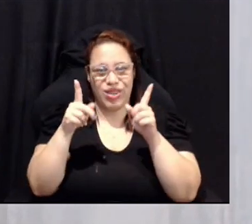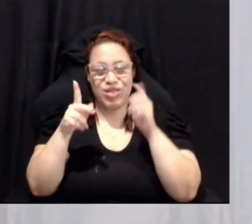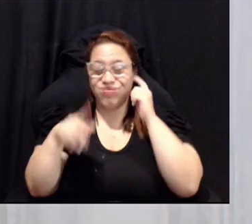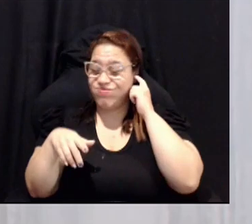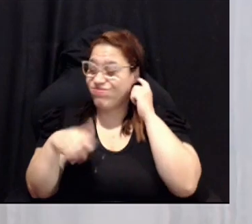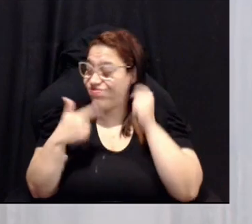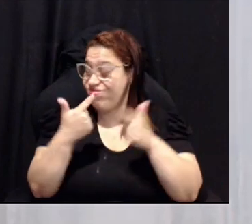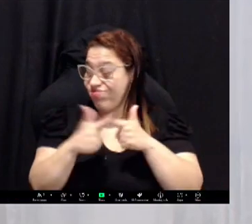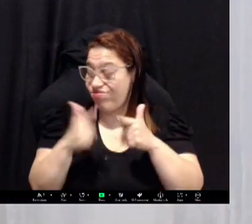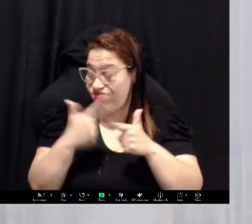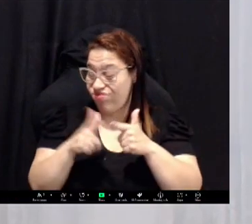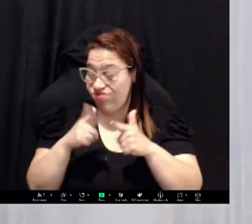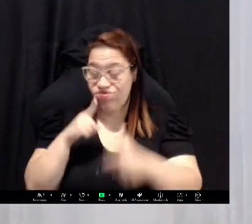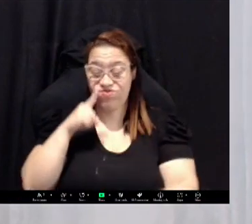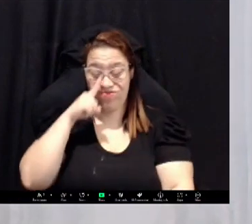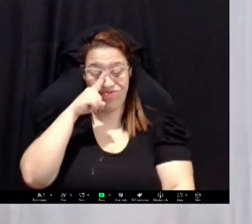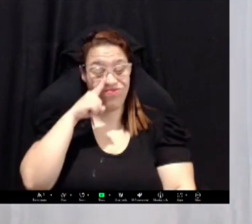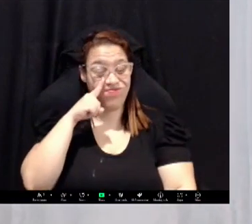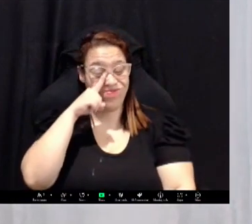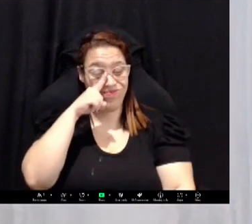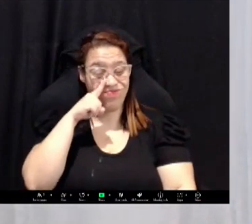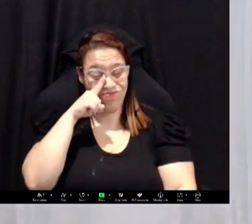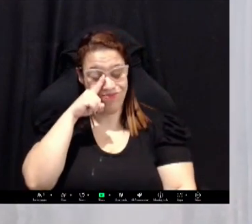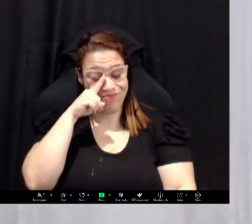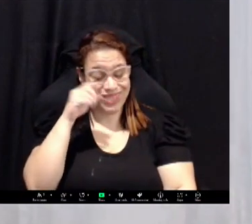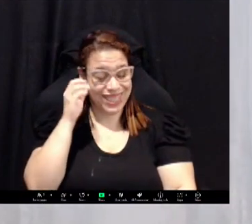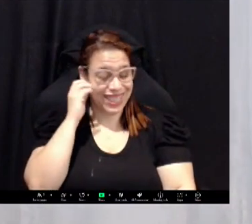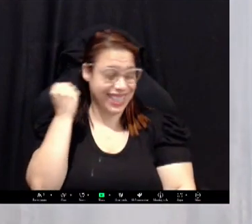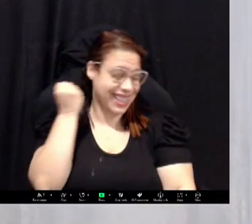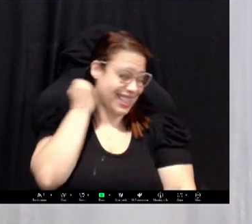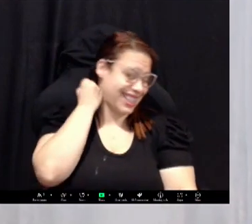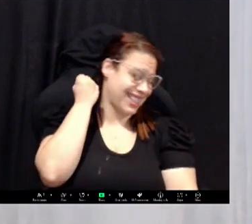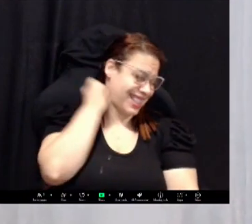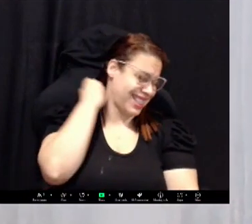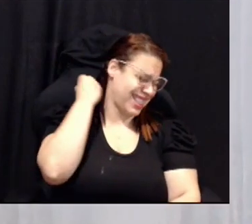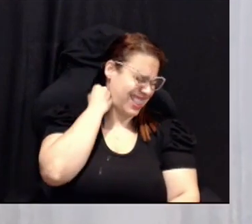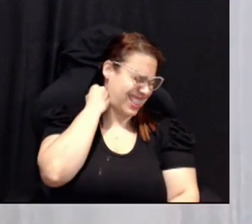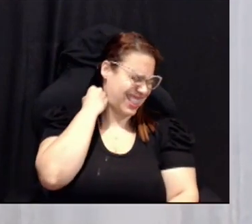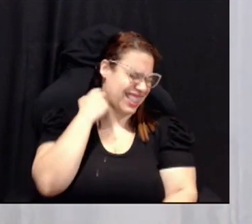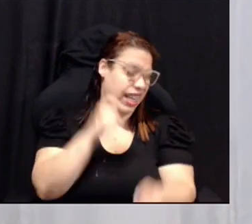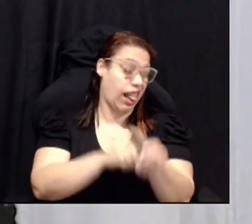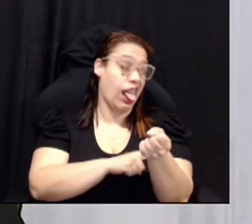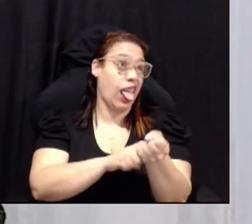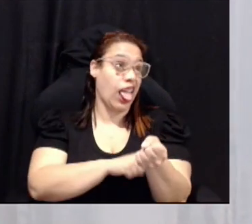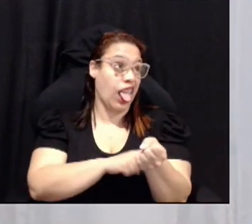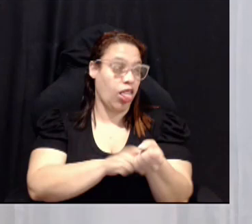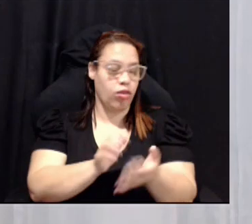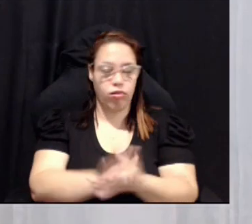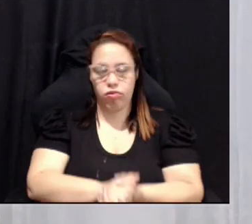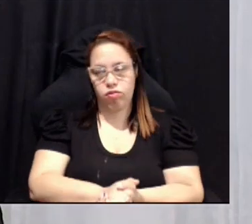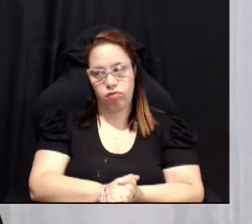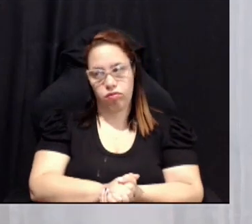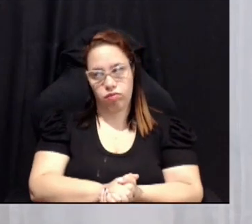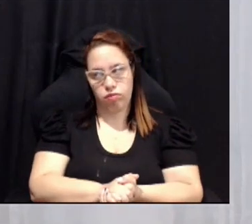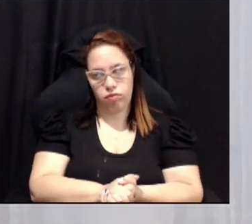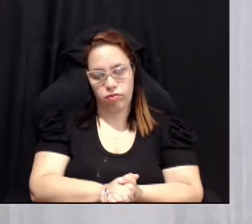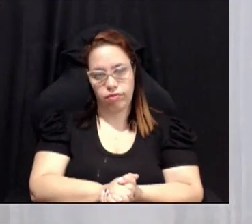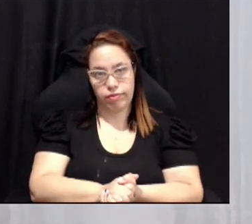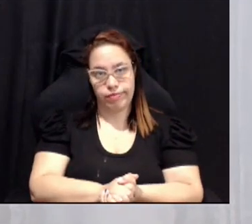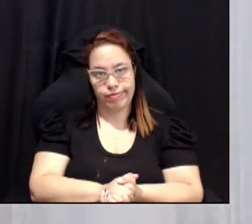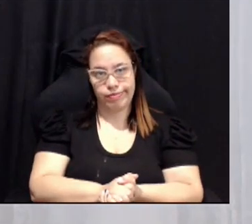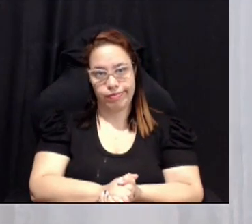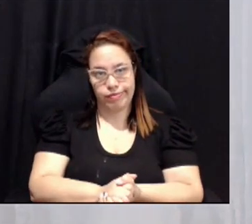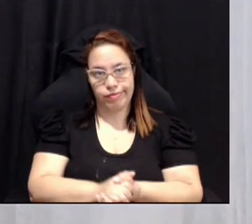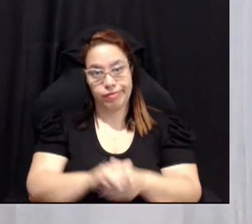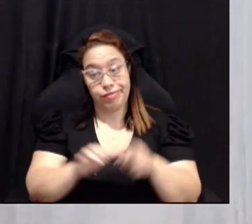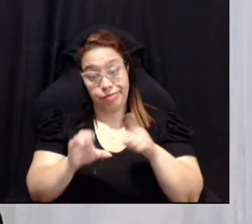alto risco, é bem estressante e você pode ali ficar dependendo se você